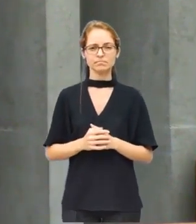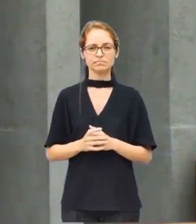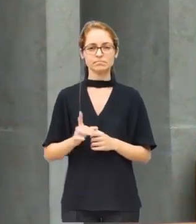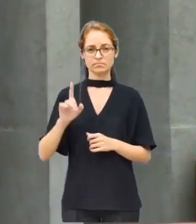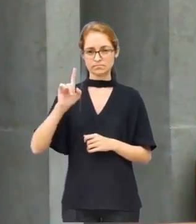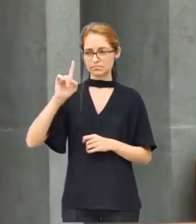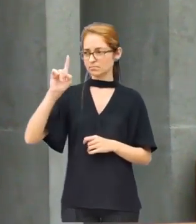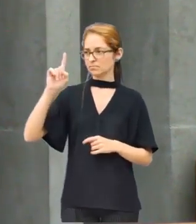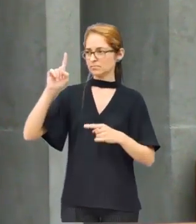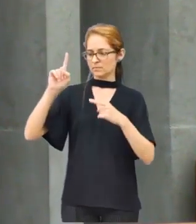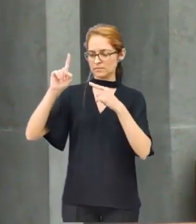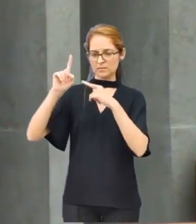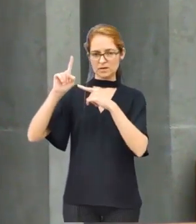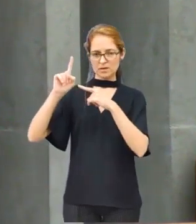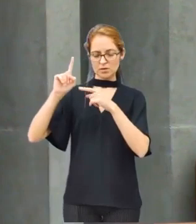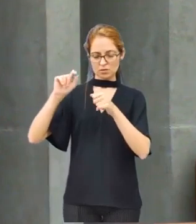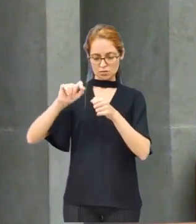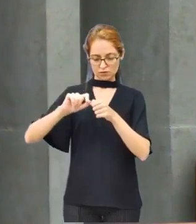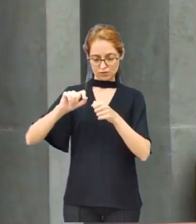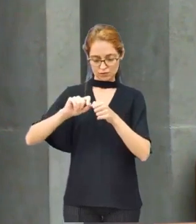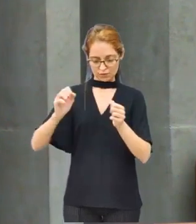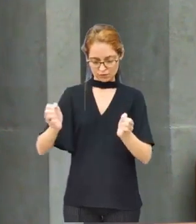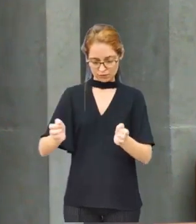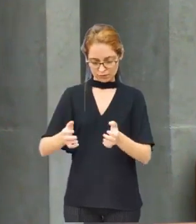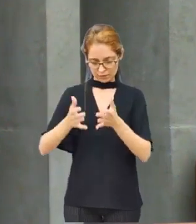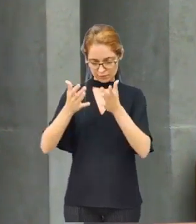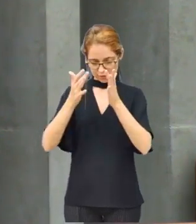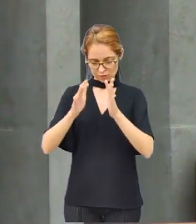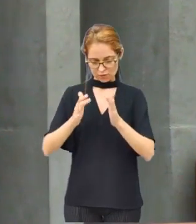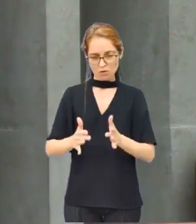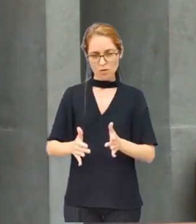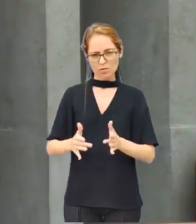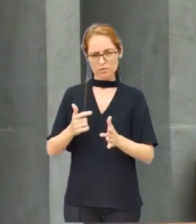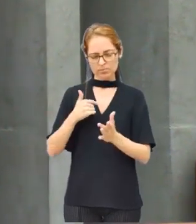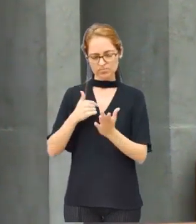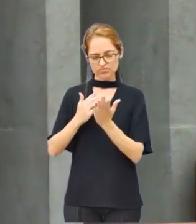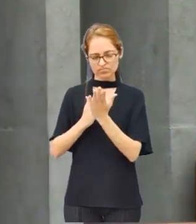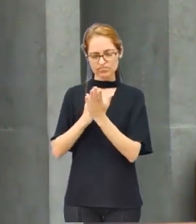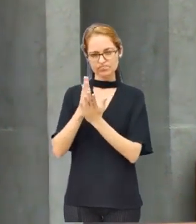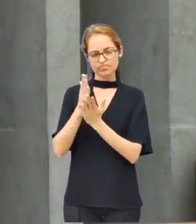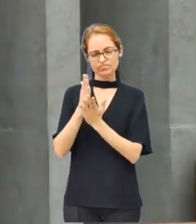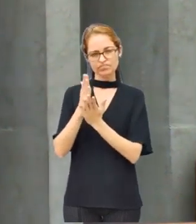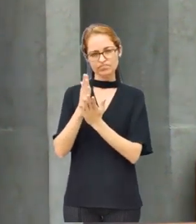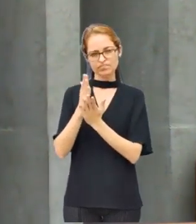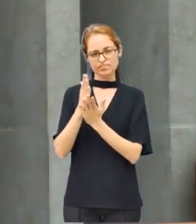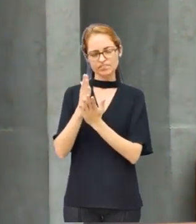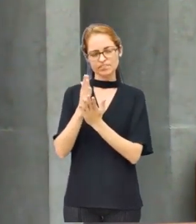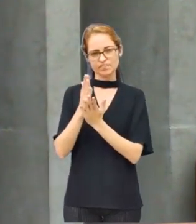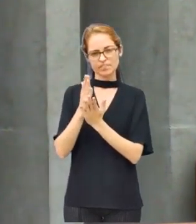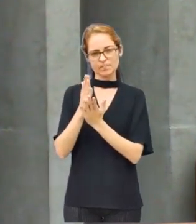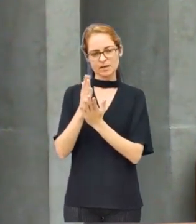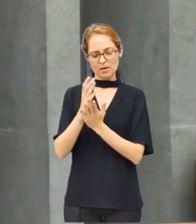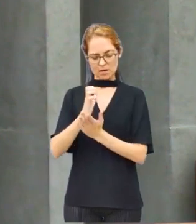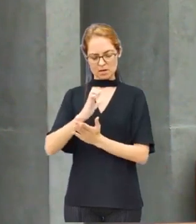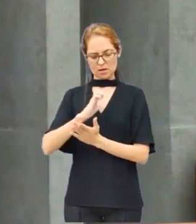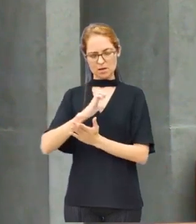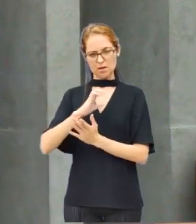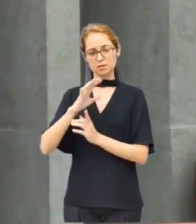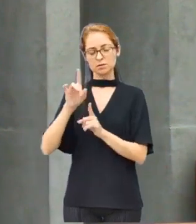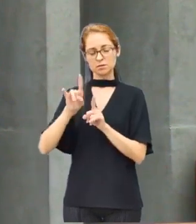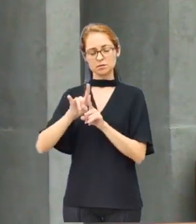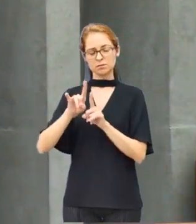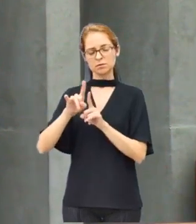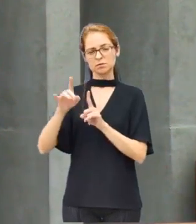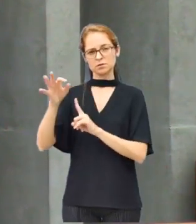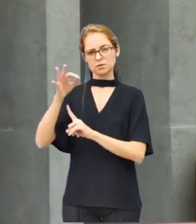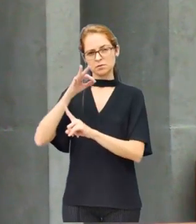criou o homem de forma reta, justa, reto tanto moral quanto